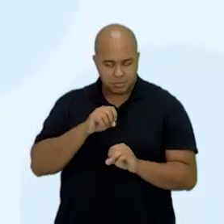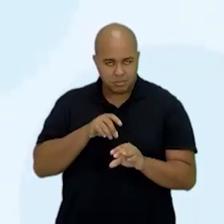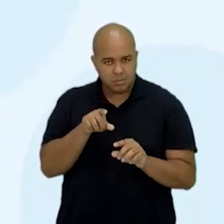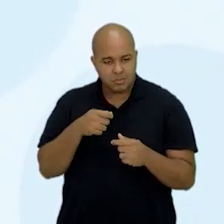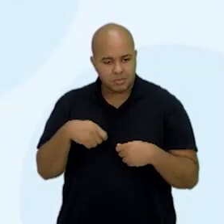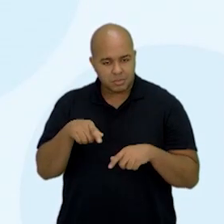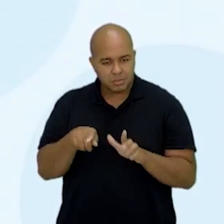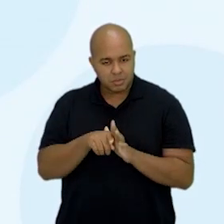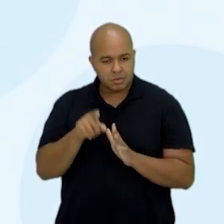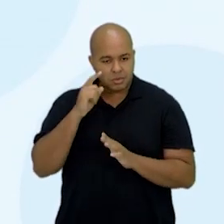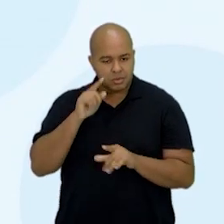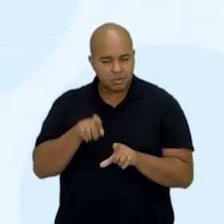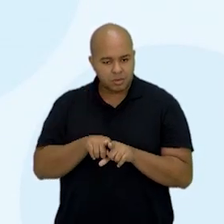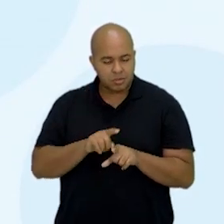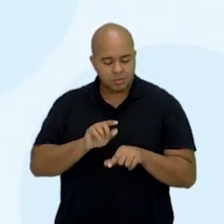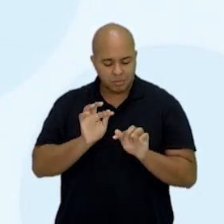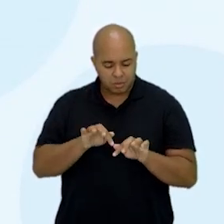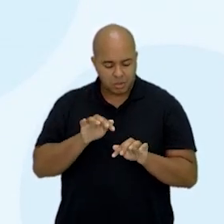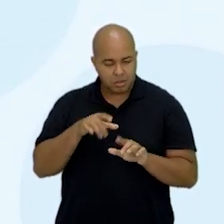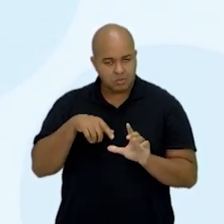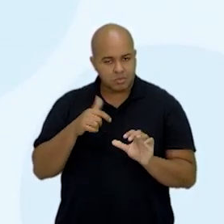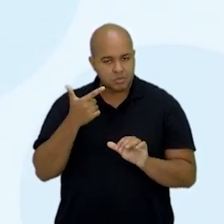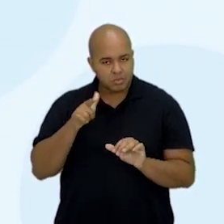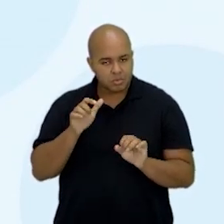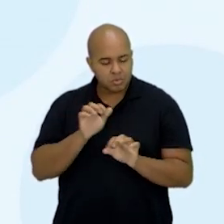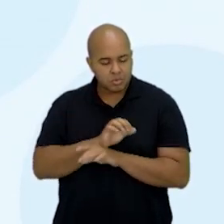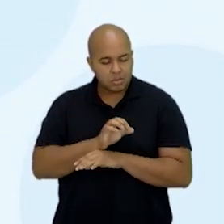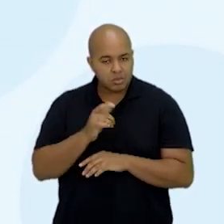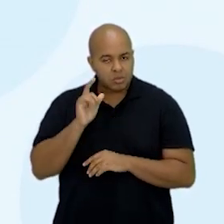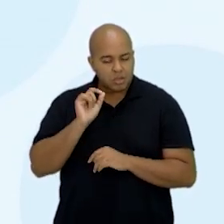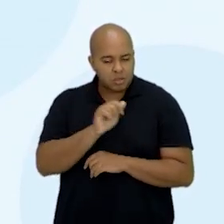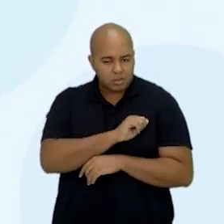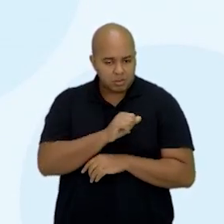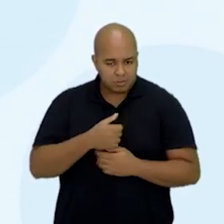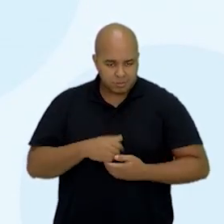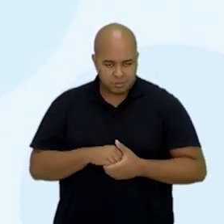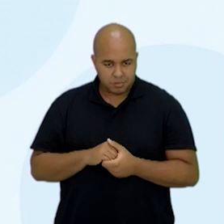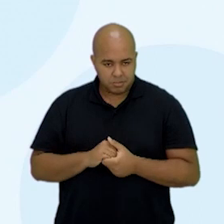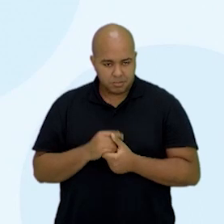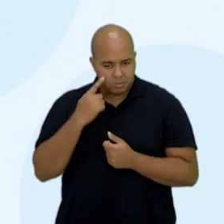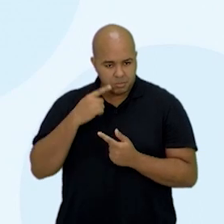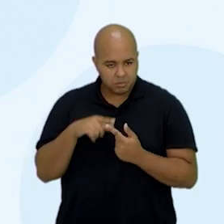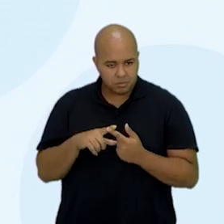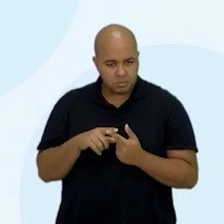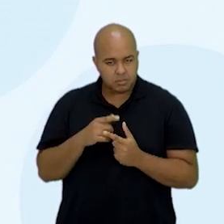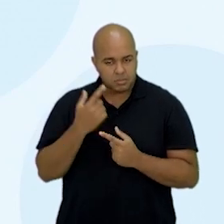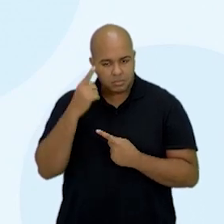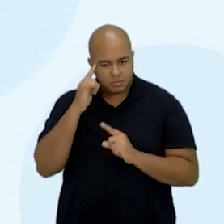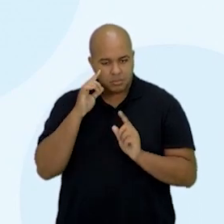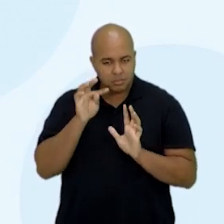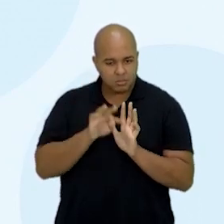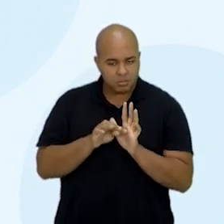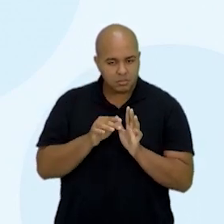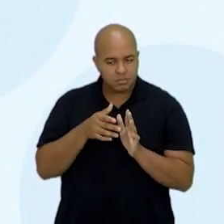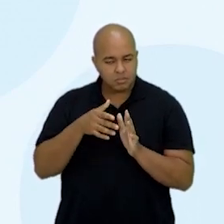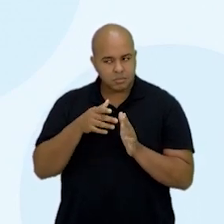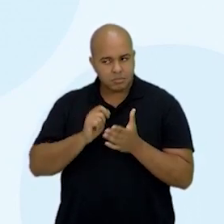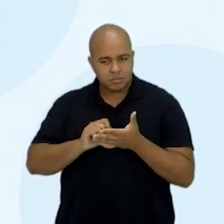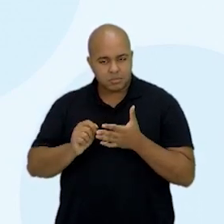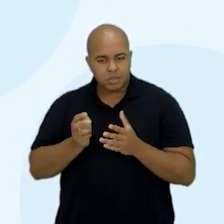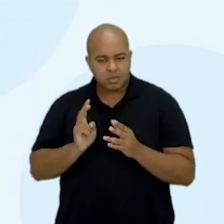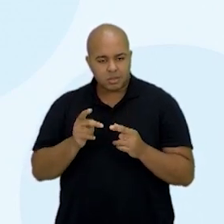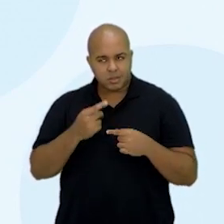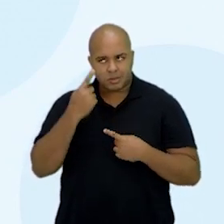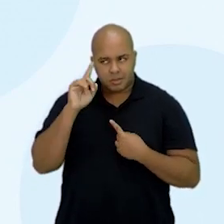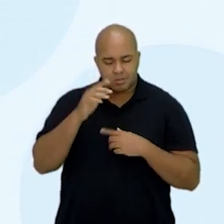classes ao final desta aula os estudantes serão capazes de gueder também aí de yovatex Então a gente vai